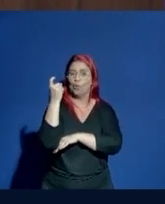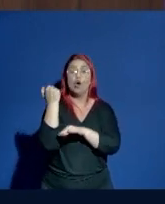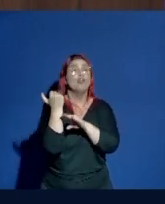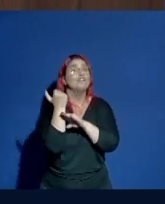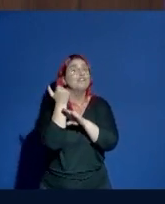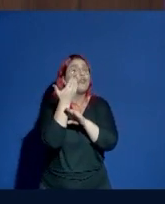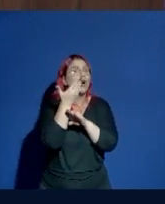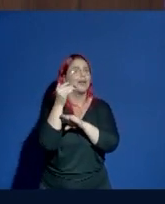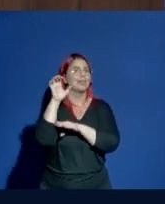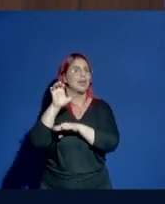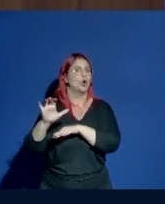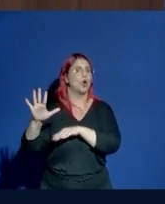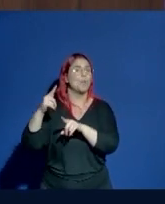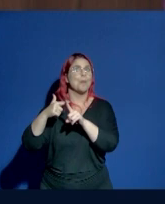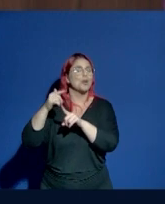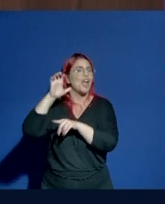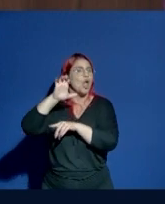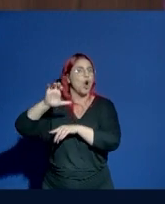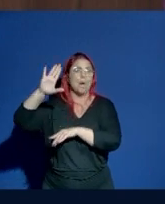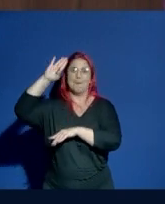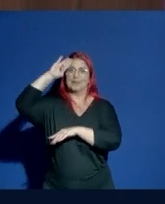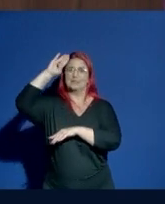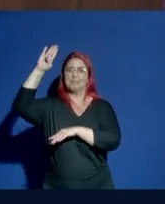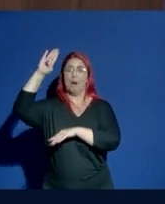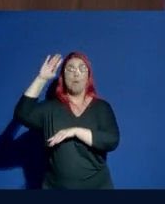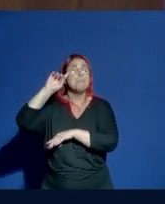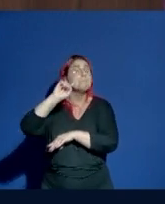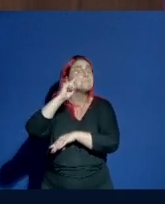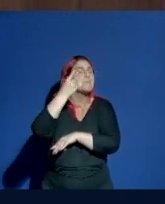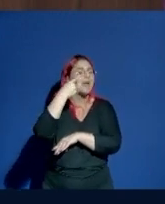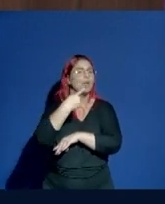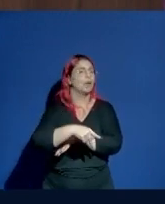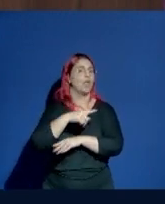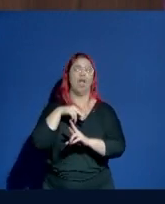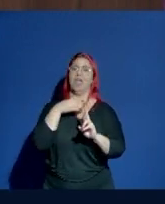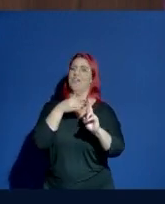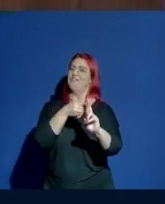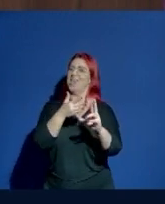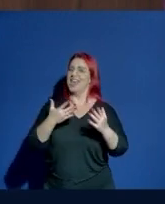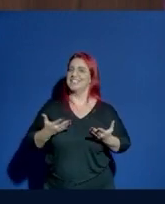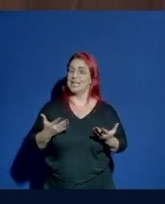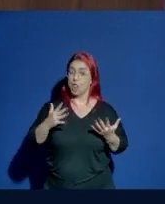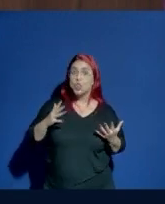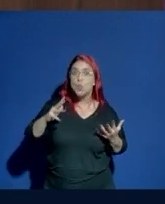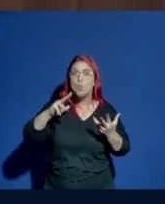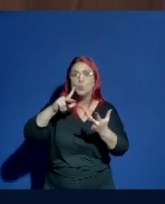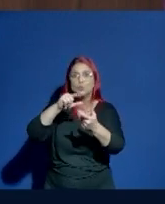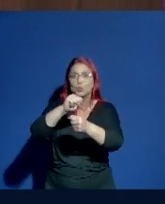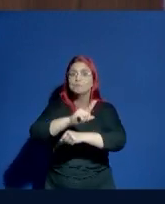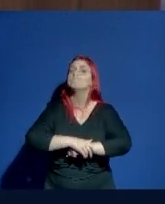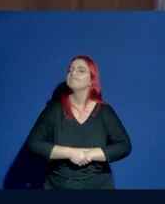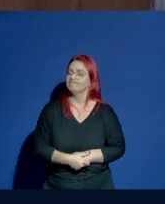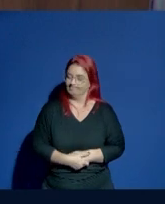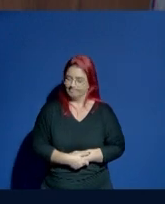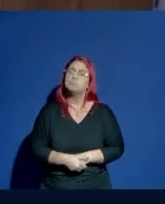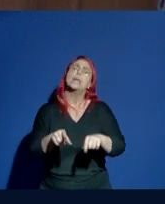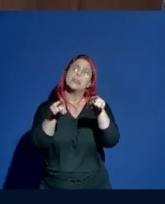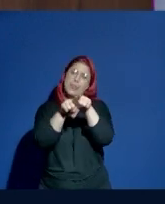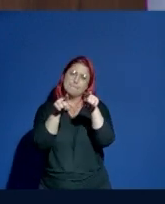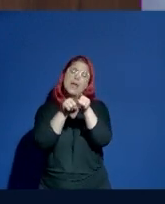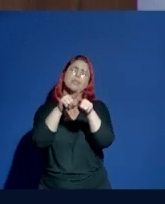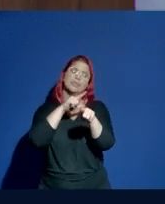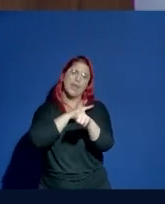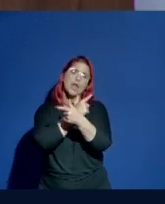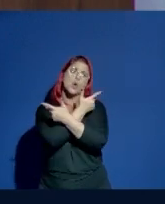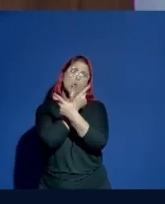tornamos referência em micro-organismos por grupo no mundo. Então, a gente tem um desafio e temos algumas vitórias também.